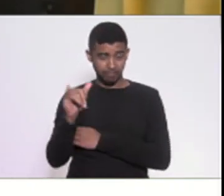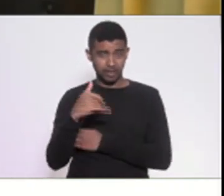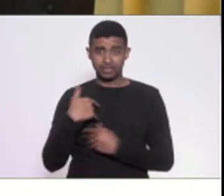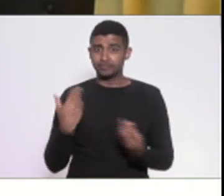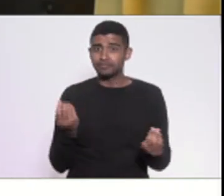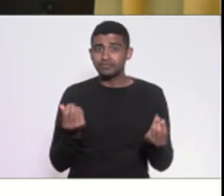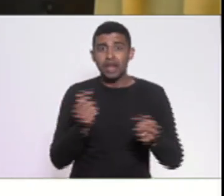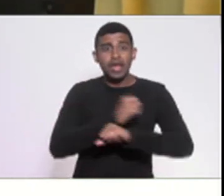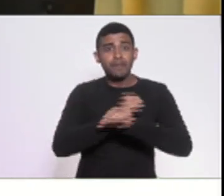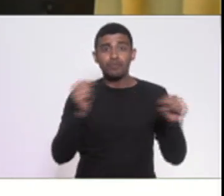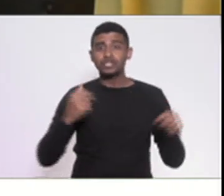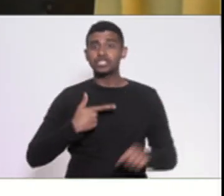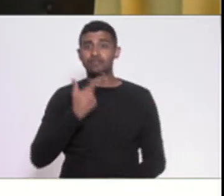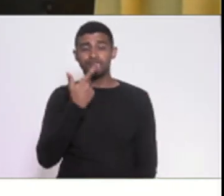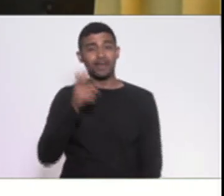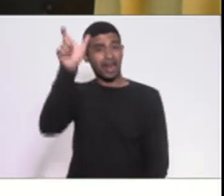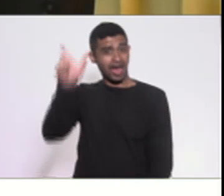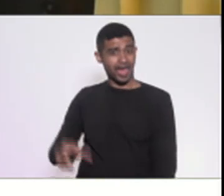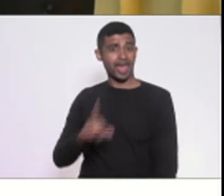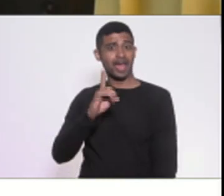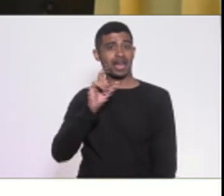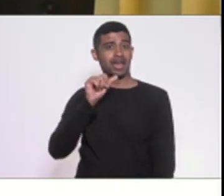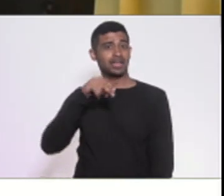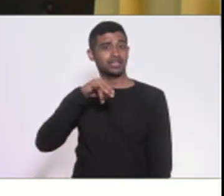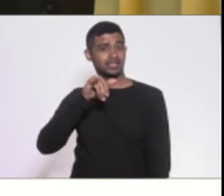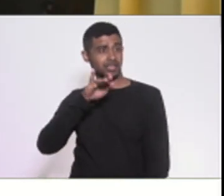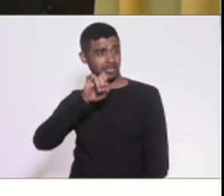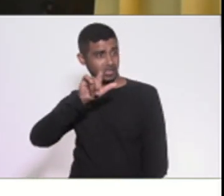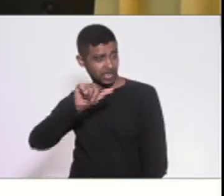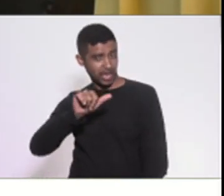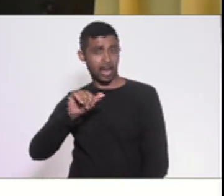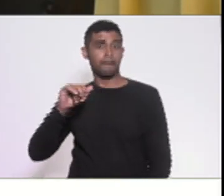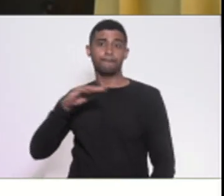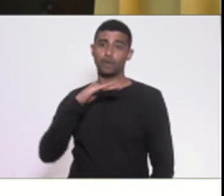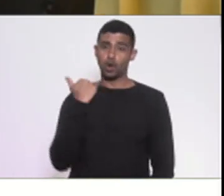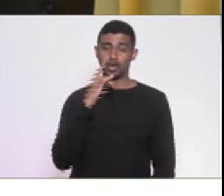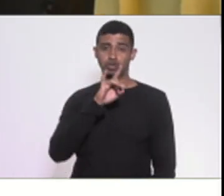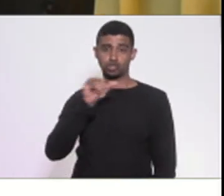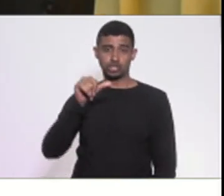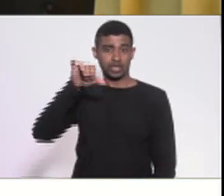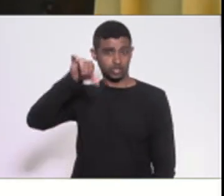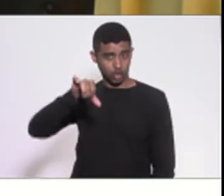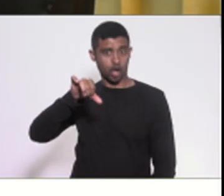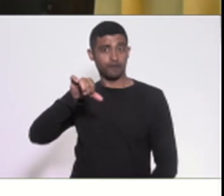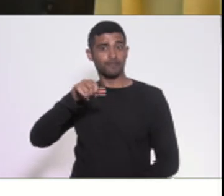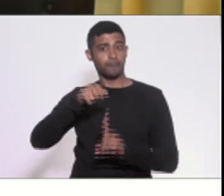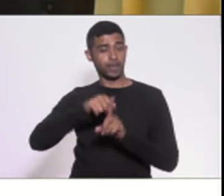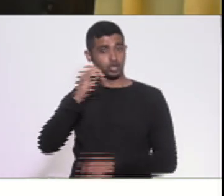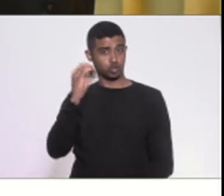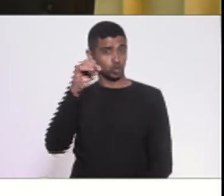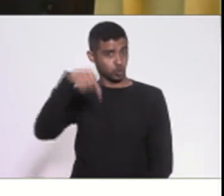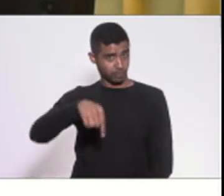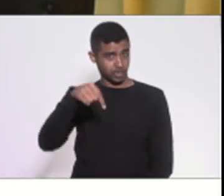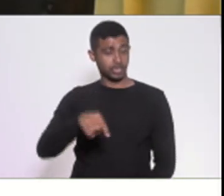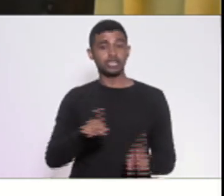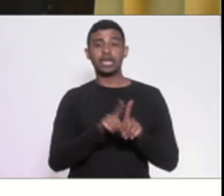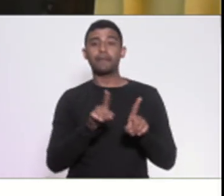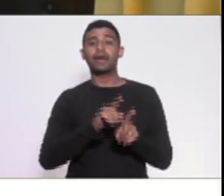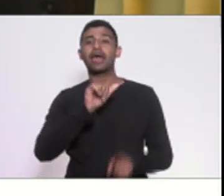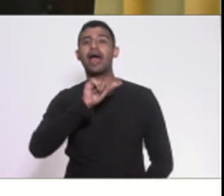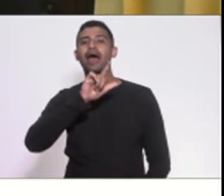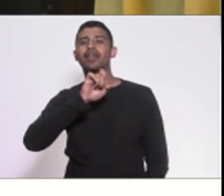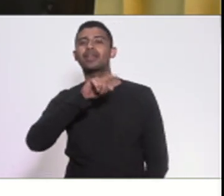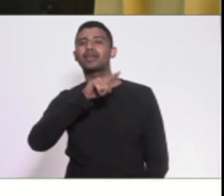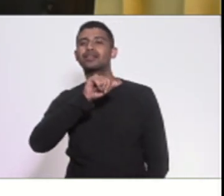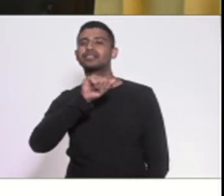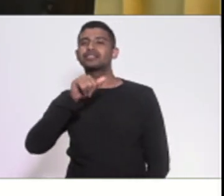não mencionar as mortes de Daniela Molcinho de Oliveira, em 9 de outubro, agora, e de Alessandra Vaz, 2 dias depois,